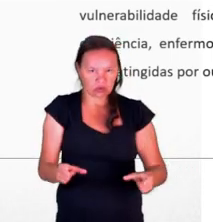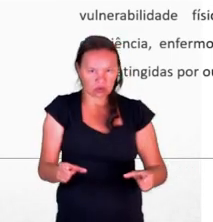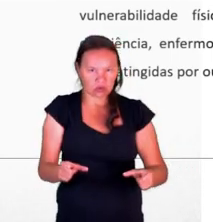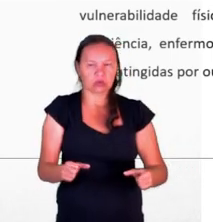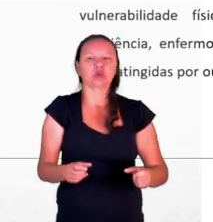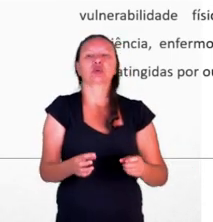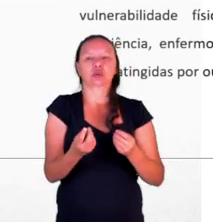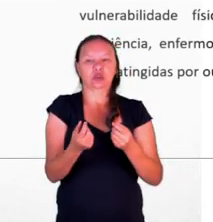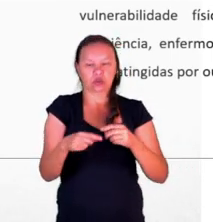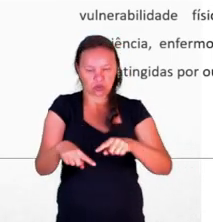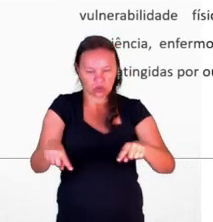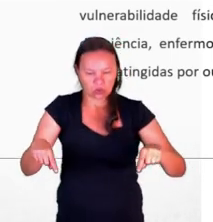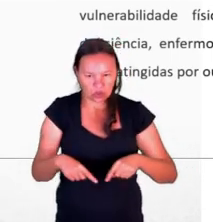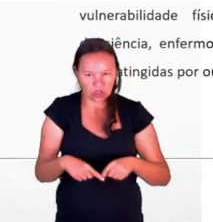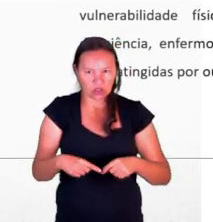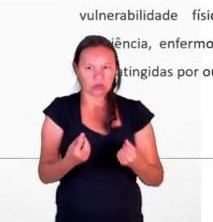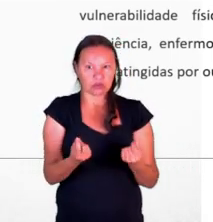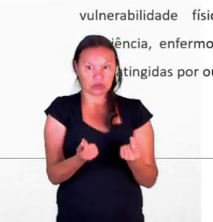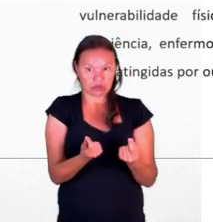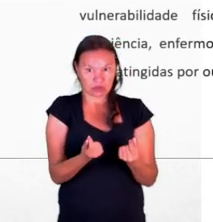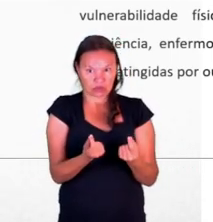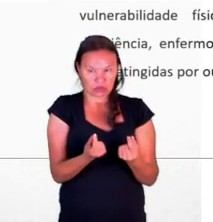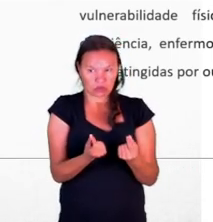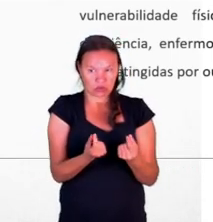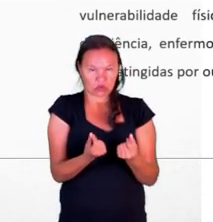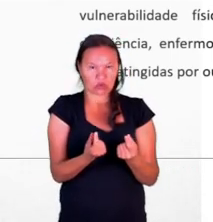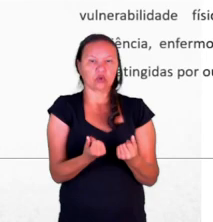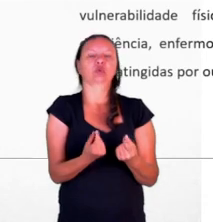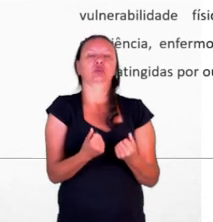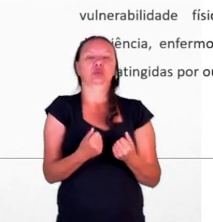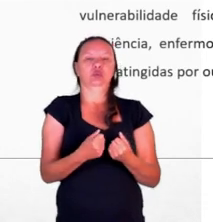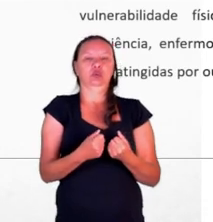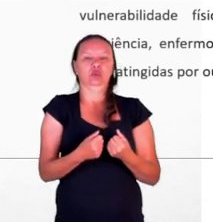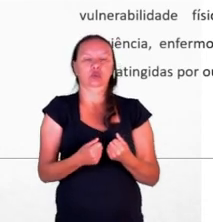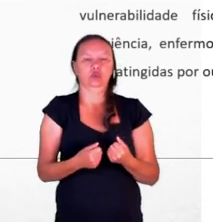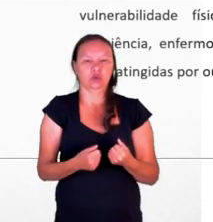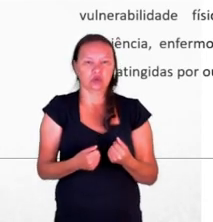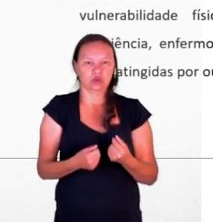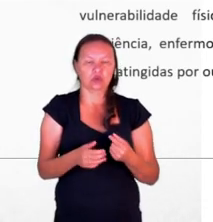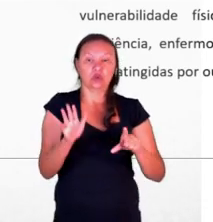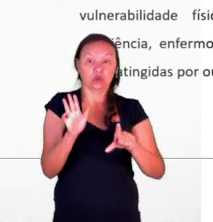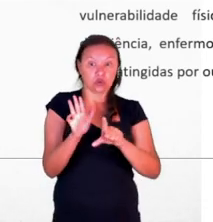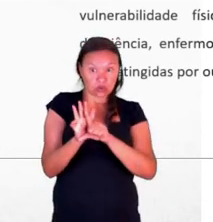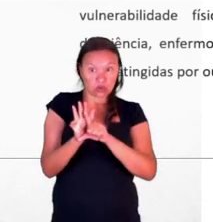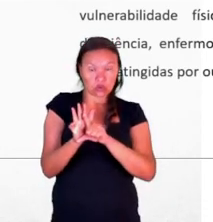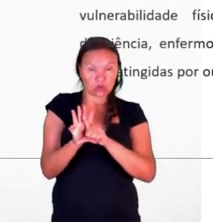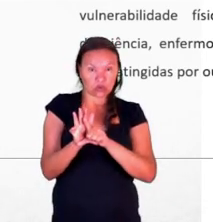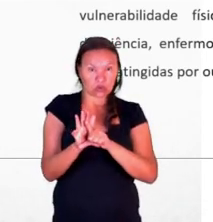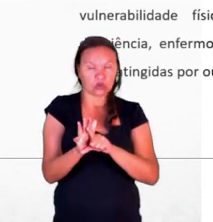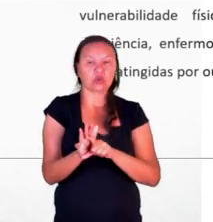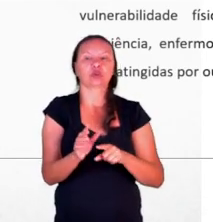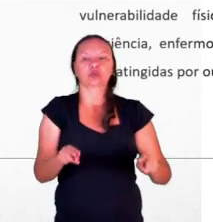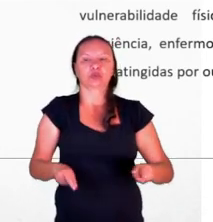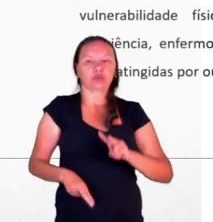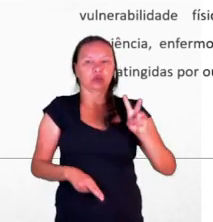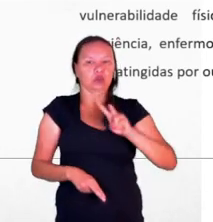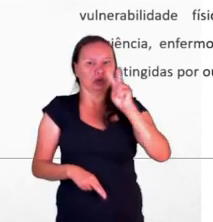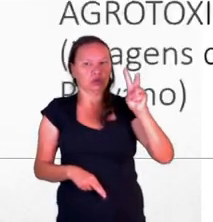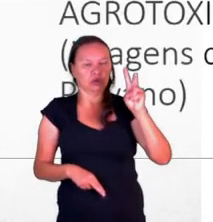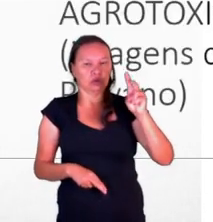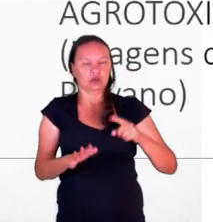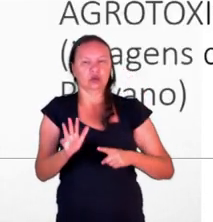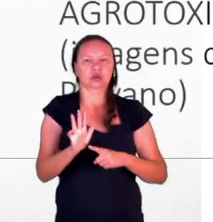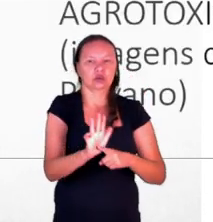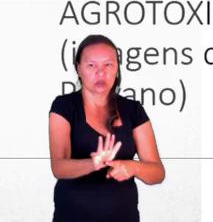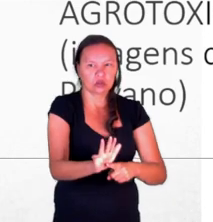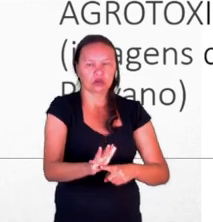econômico e a os o o desfrute do direito à alimentação ele não pode interferir na